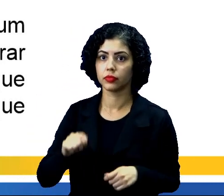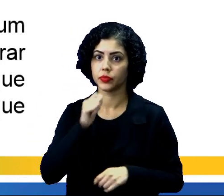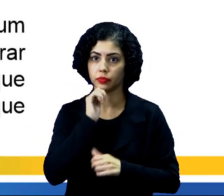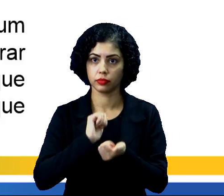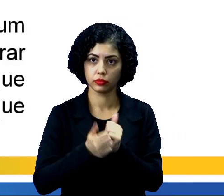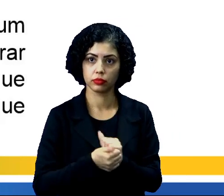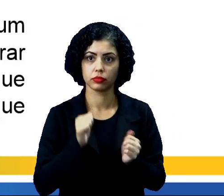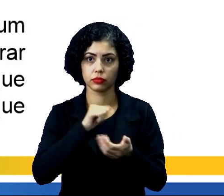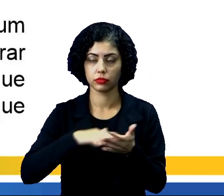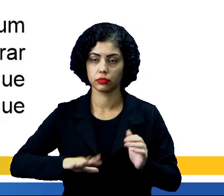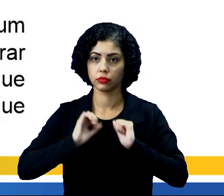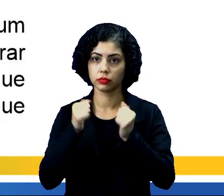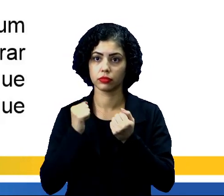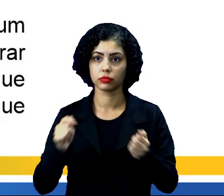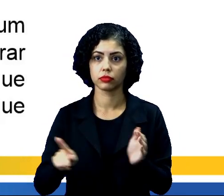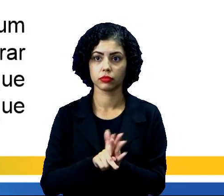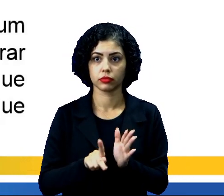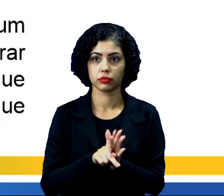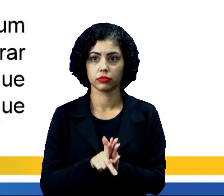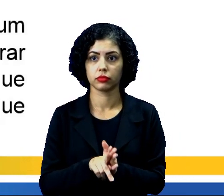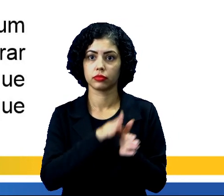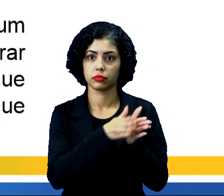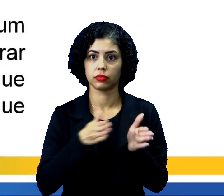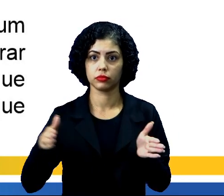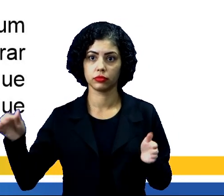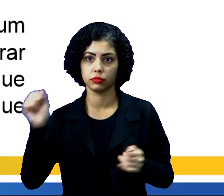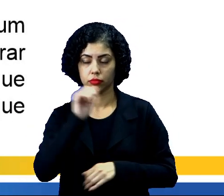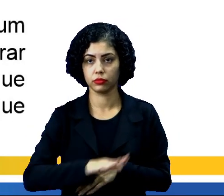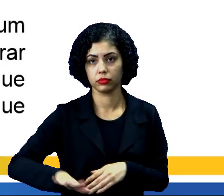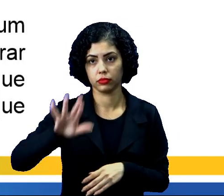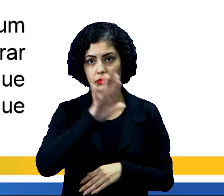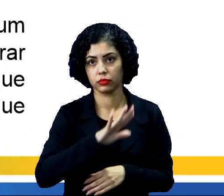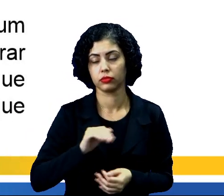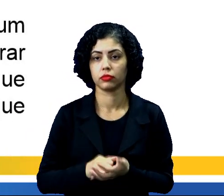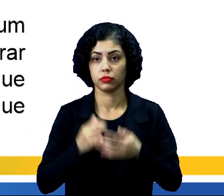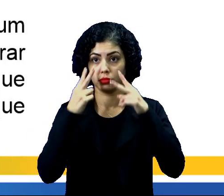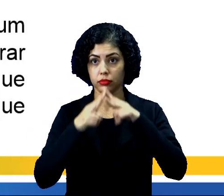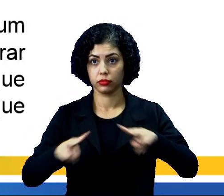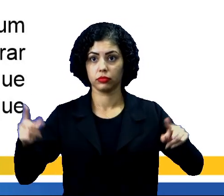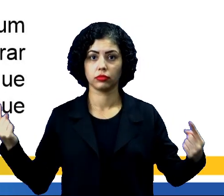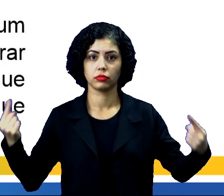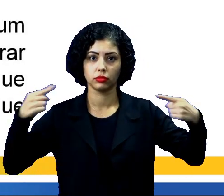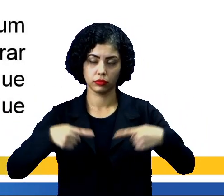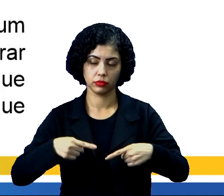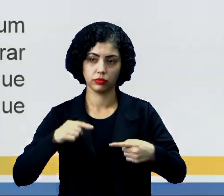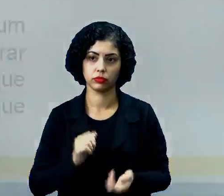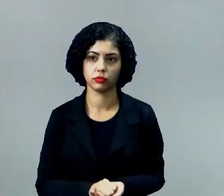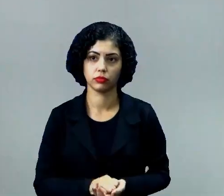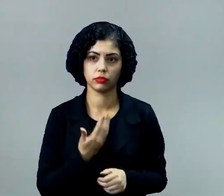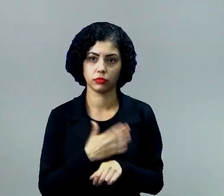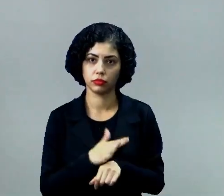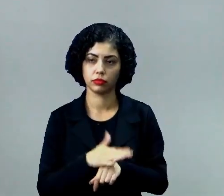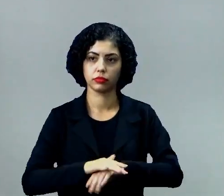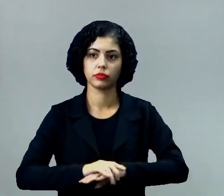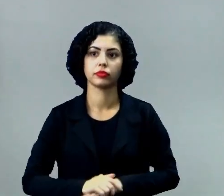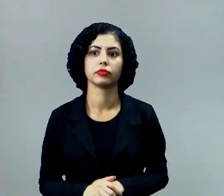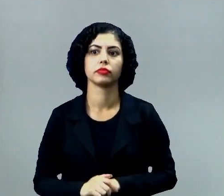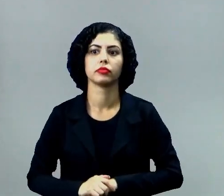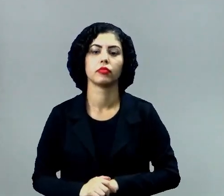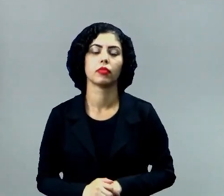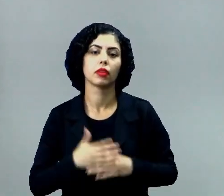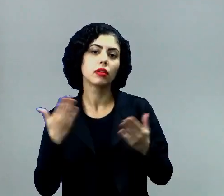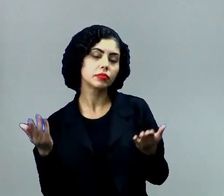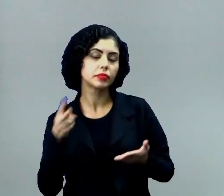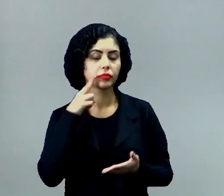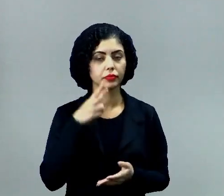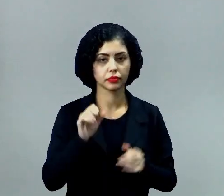possível afirmar que os esportes são atividades sujeitas a regulamentos e que geralmente visam uma competição entre os praticantes. Então, aqui